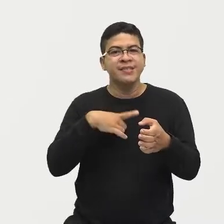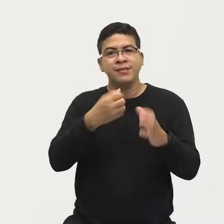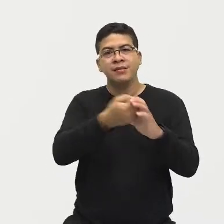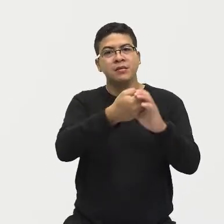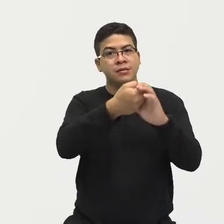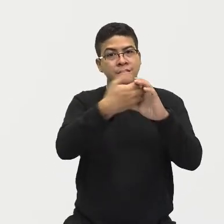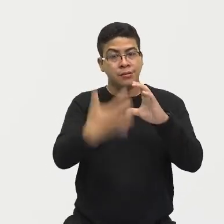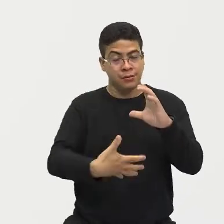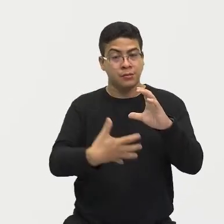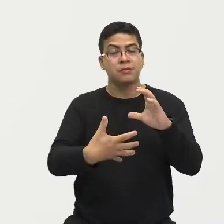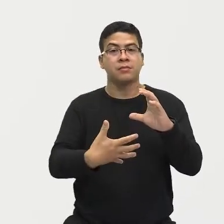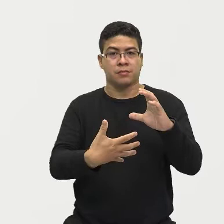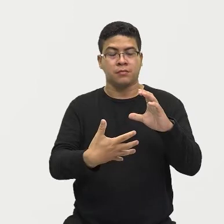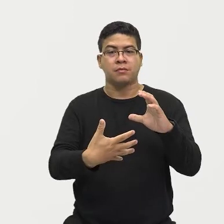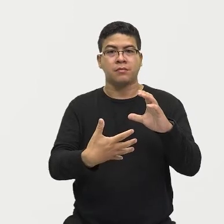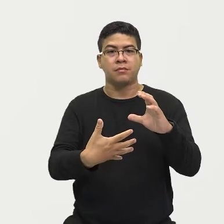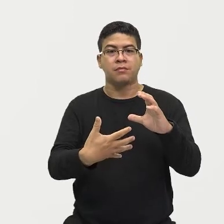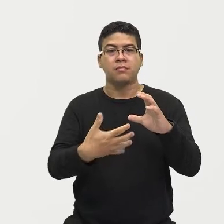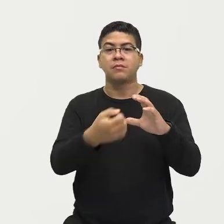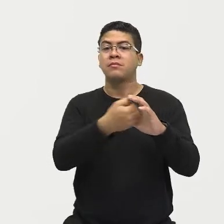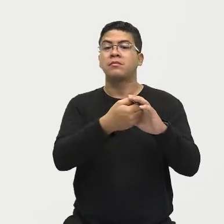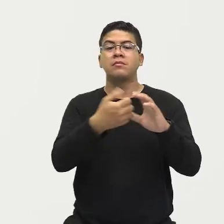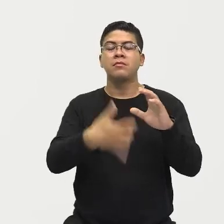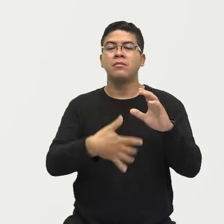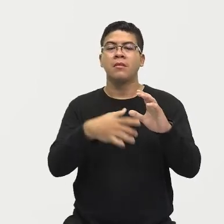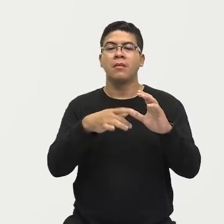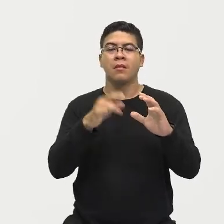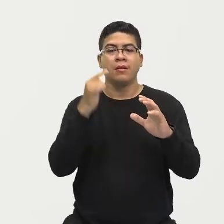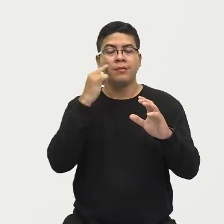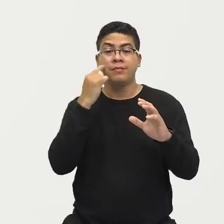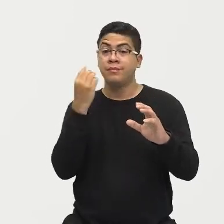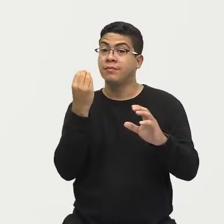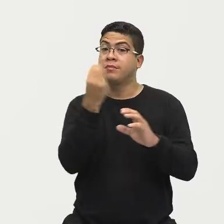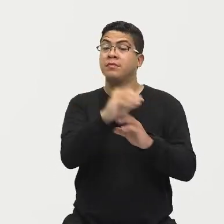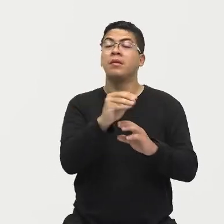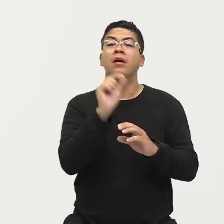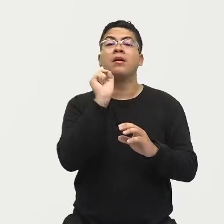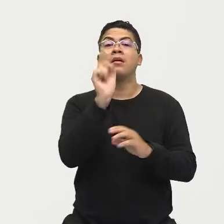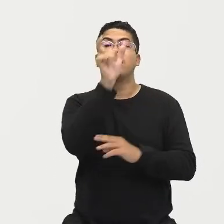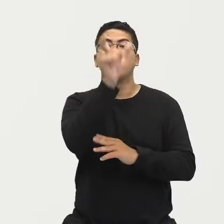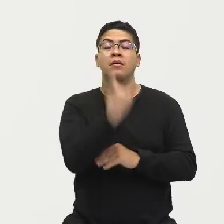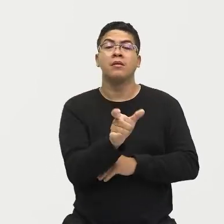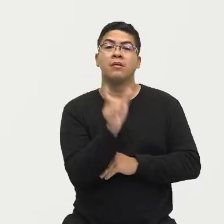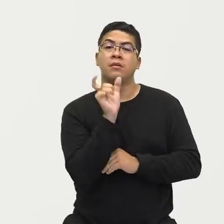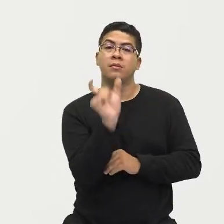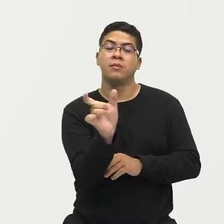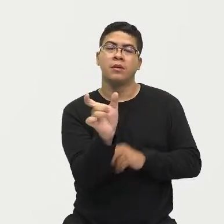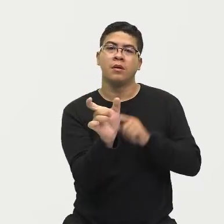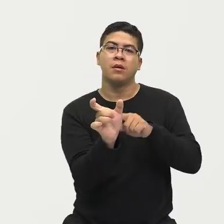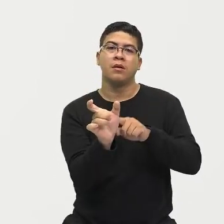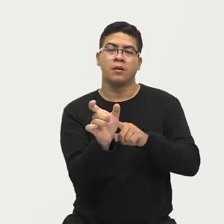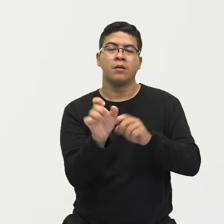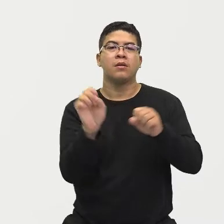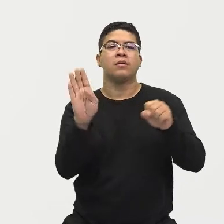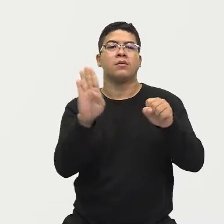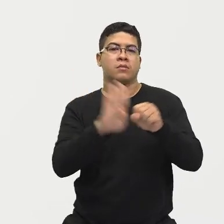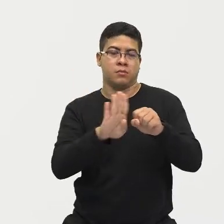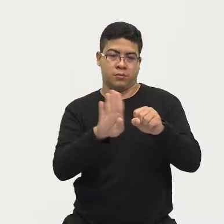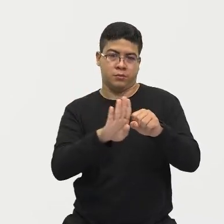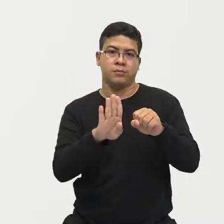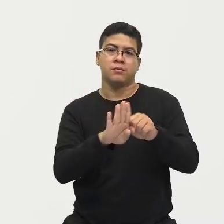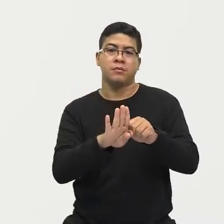construir características do substantivo. Substantivo você já sabe que é tudo que nomeia